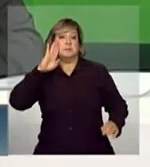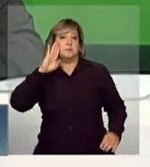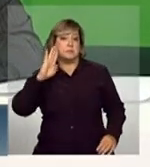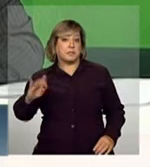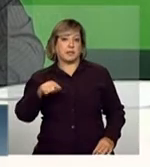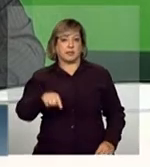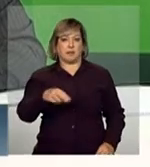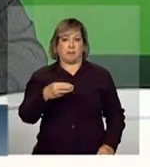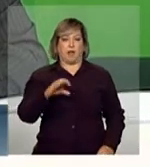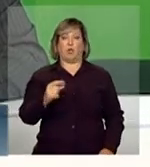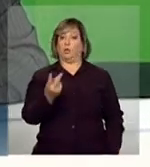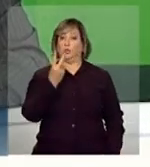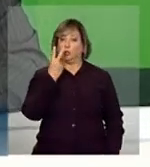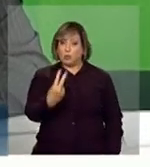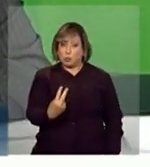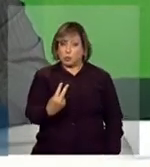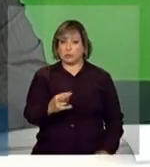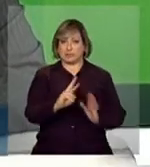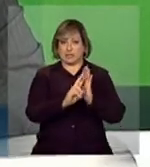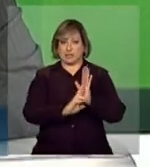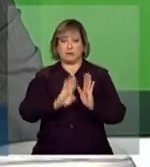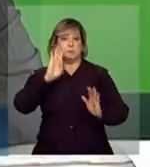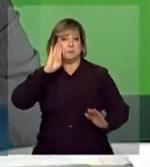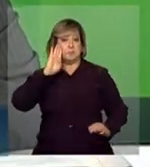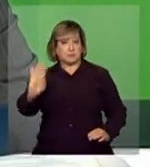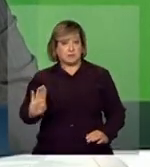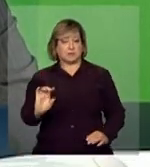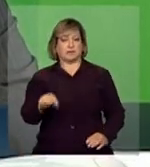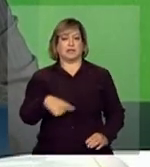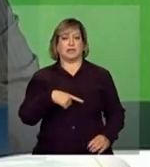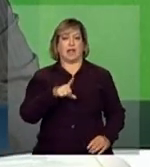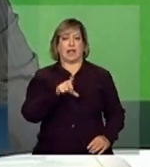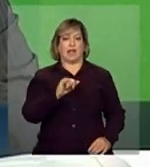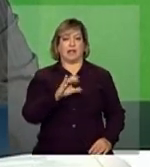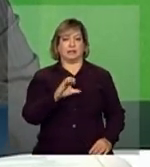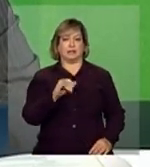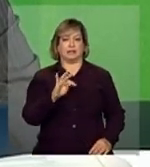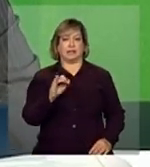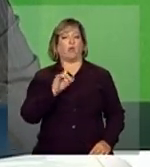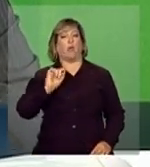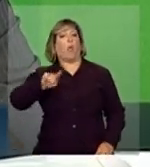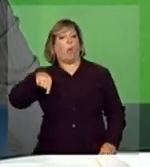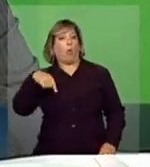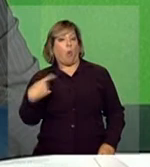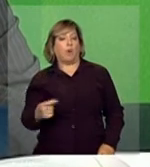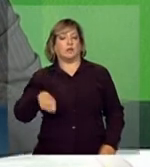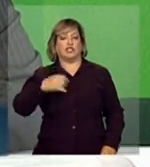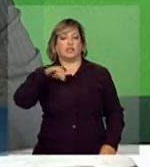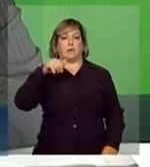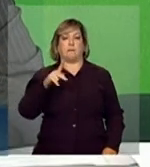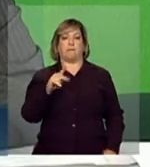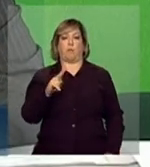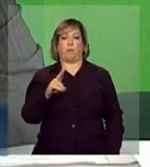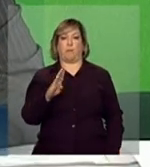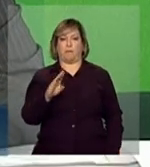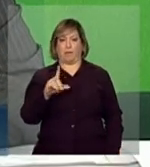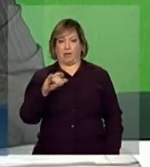do marco dois regimes que nós chamamos, um regime, um de licitação e outro de chamada pública. A licitação